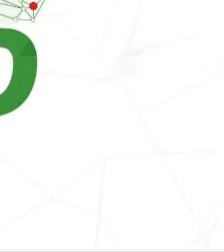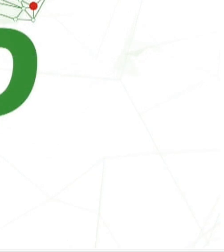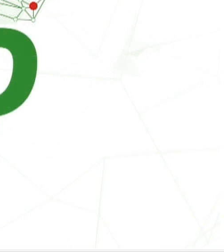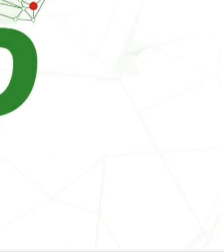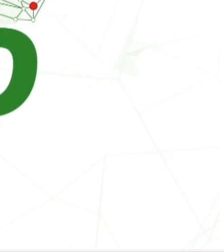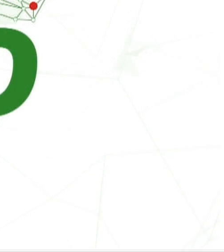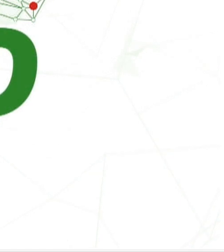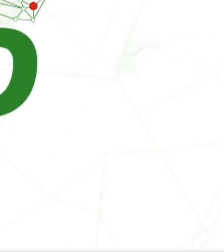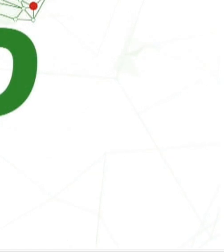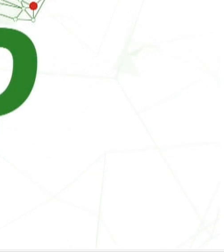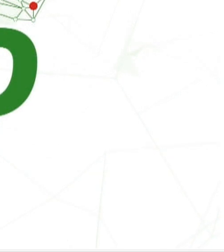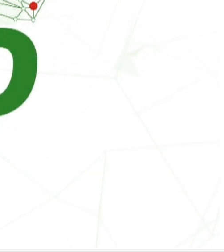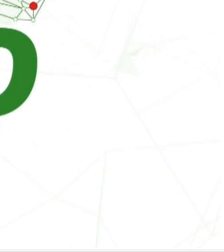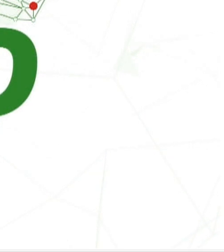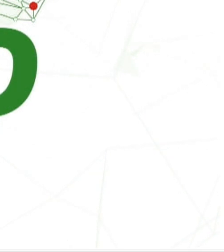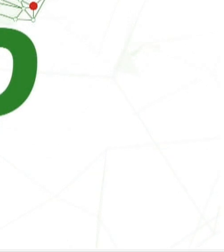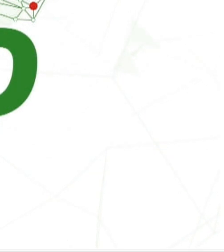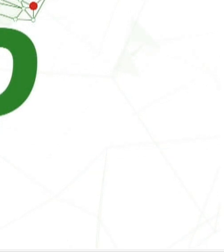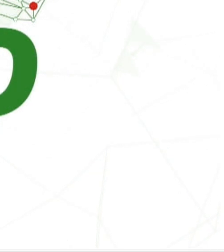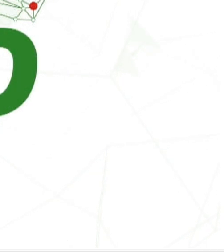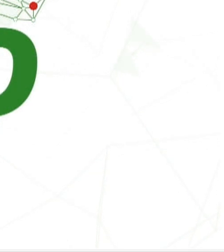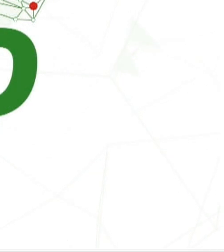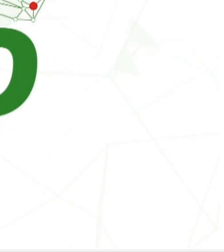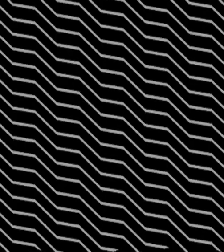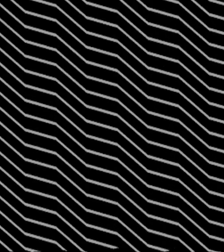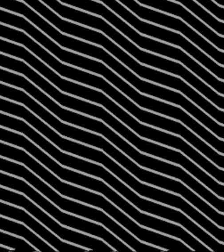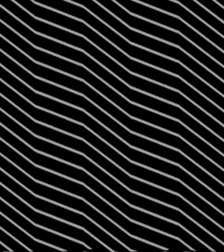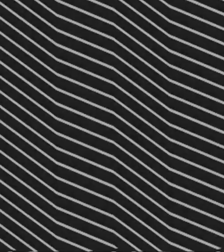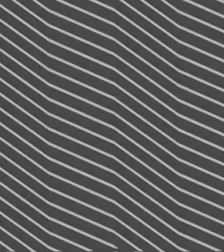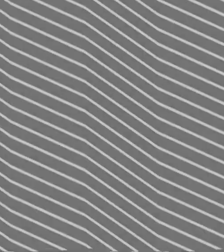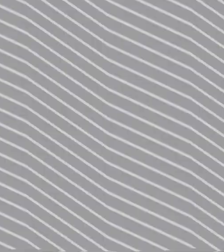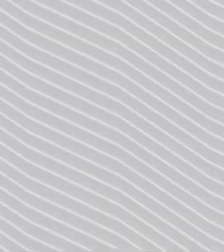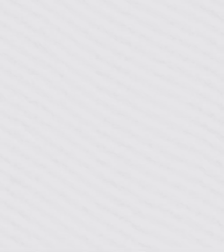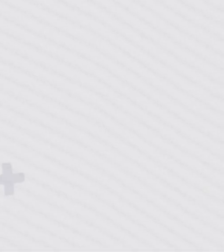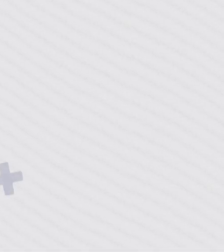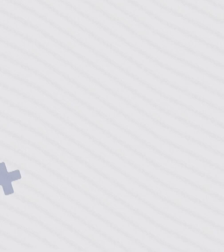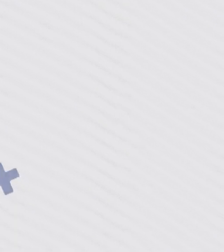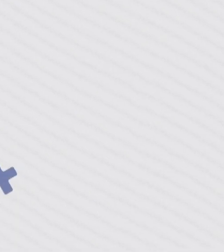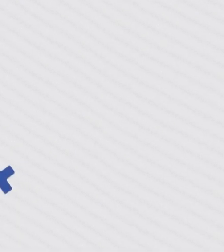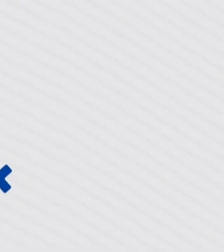Educação à distância, mudando realidades.